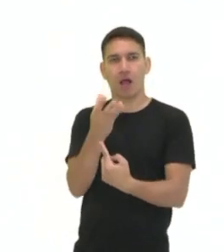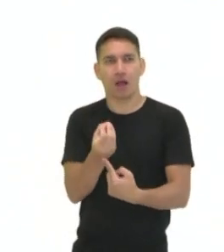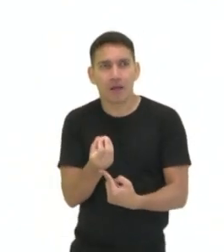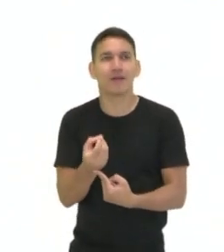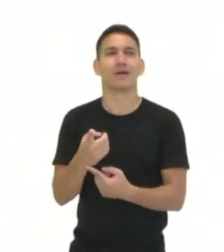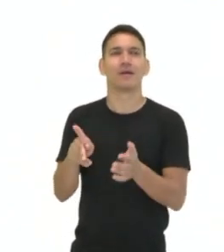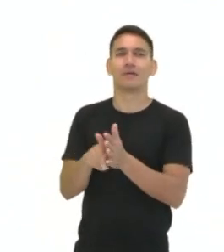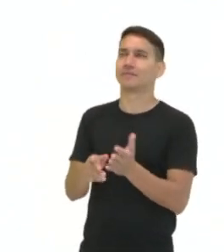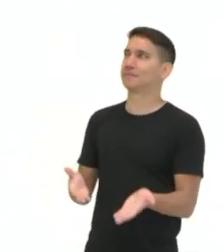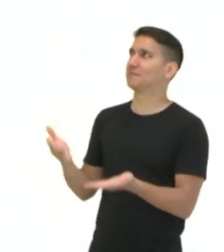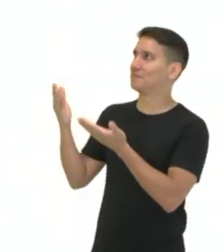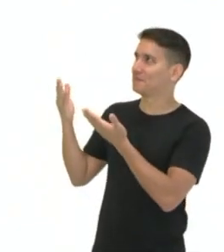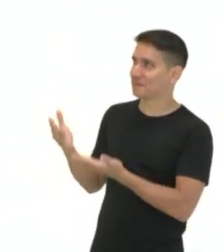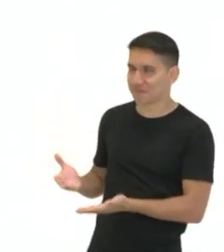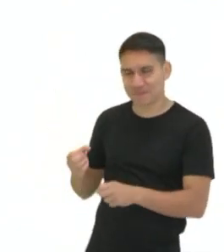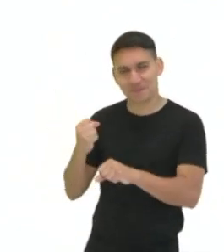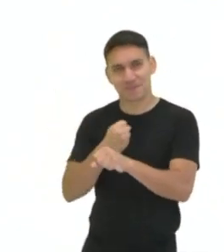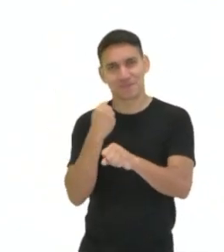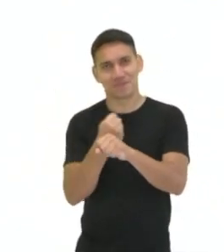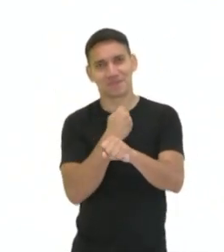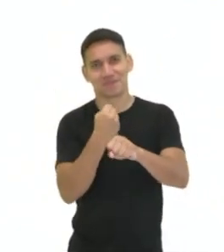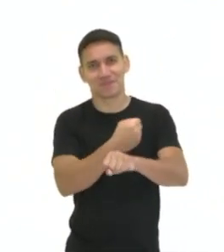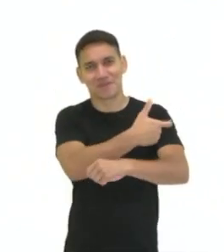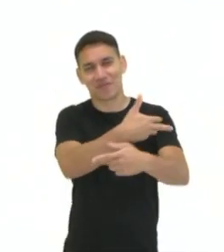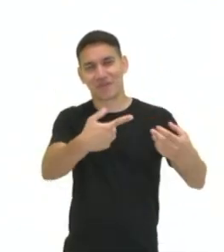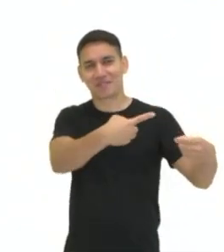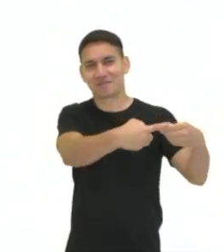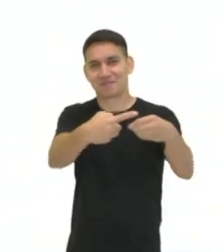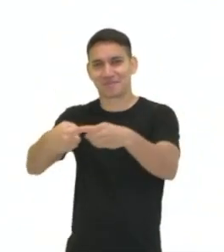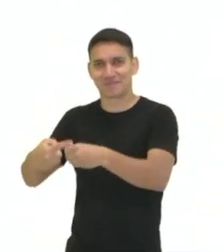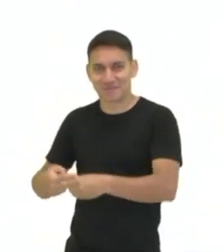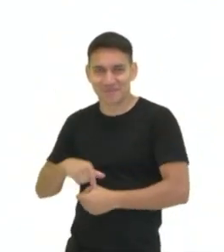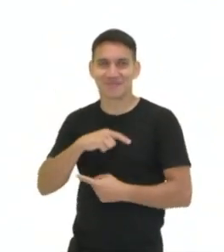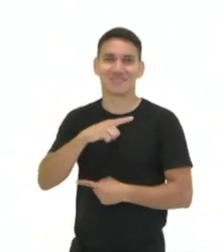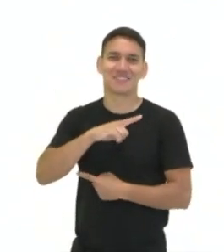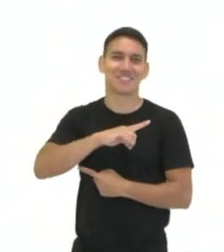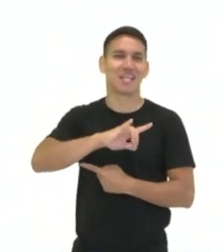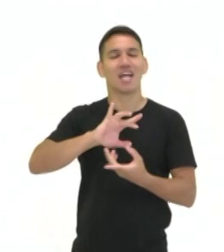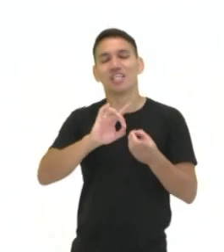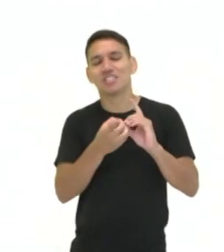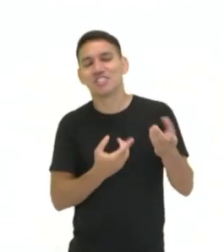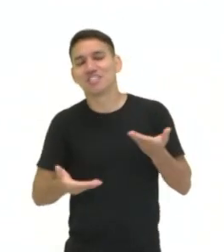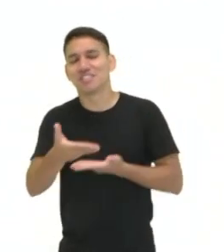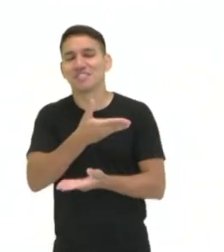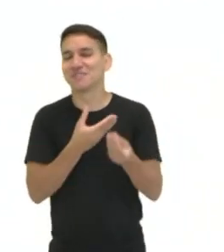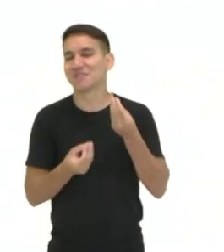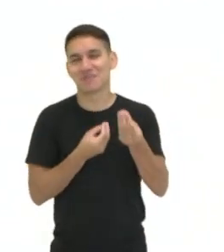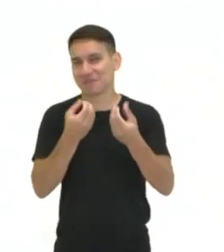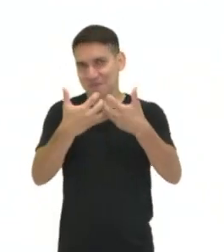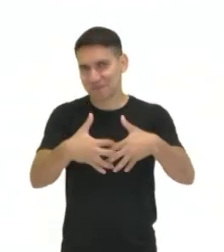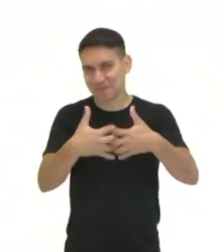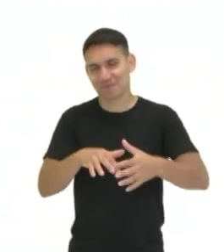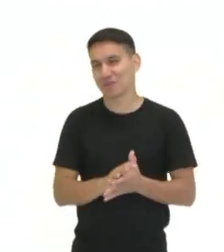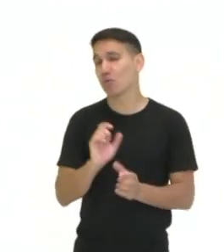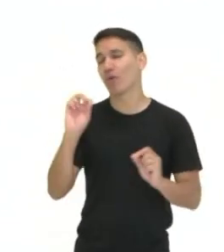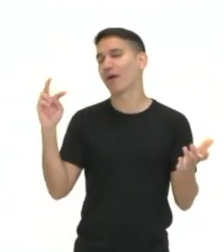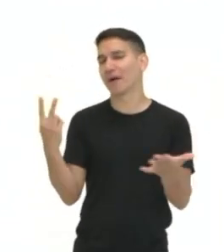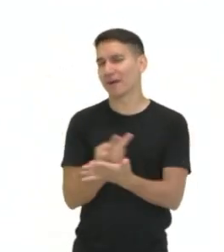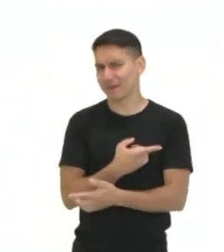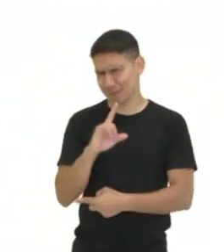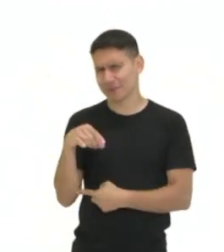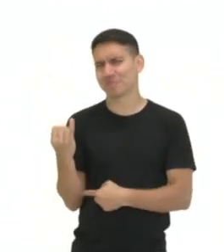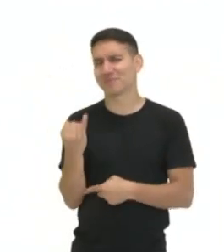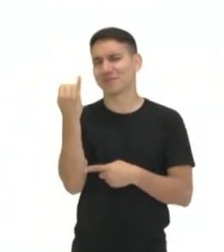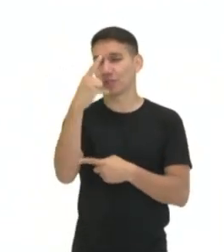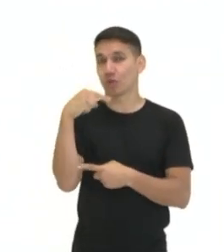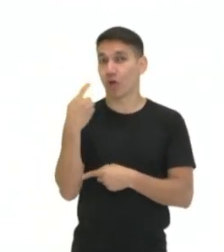locais arquitetônicos levantados a cada cidade ocupada tinha caráter didático e contemplativo. O que acontece? Uma coisa bem importante que a gente